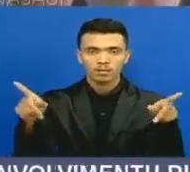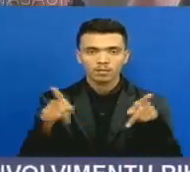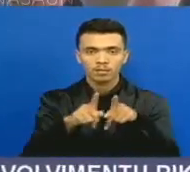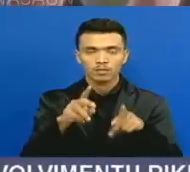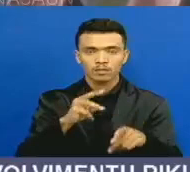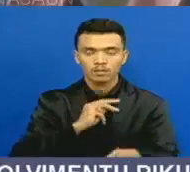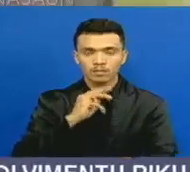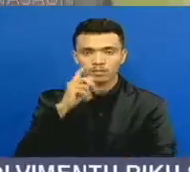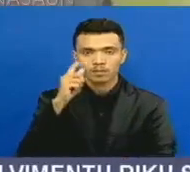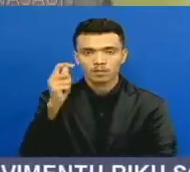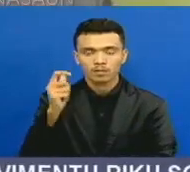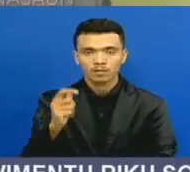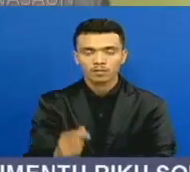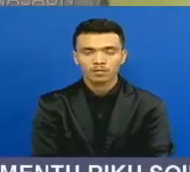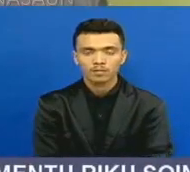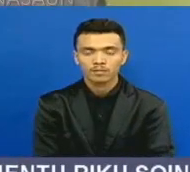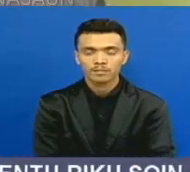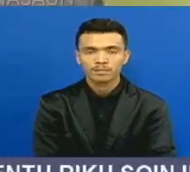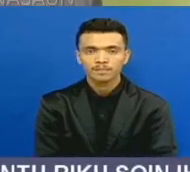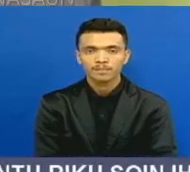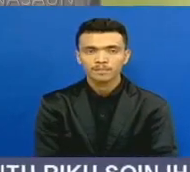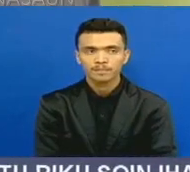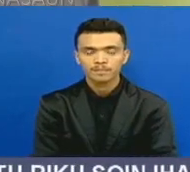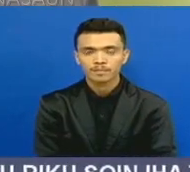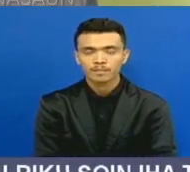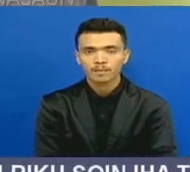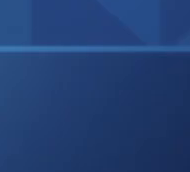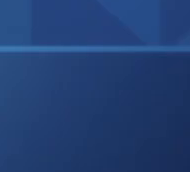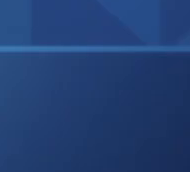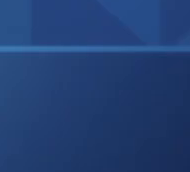administrativo Manatutu. Posto Manatutu, França Pachimenez, ba RTTL.